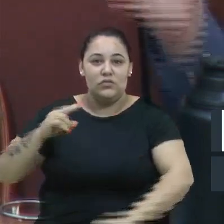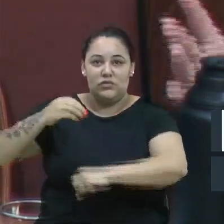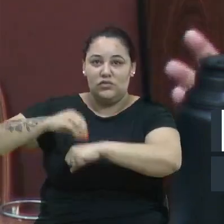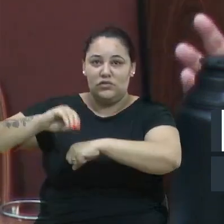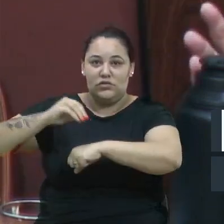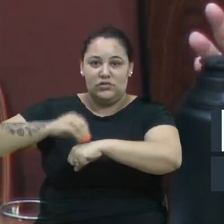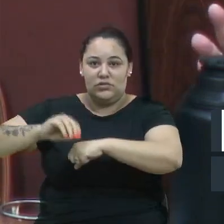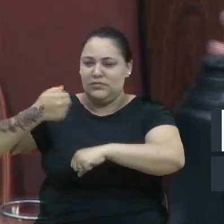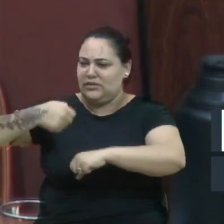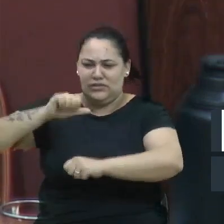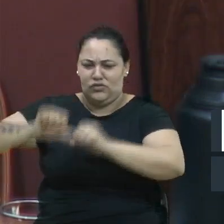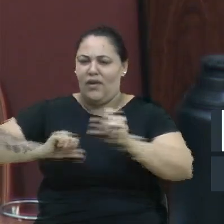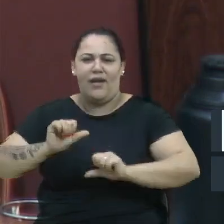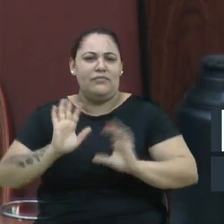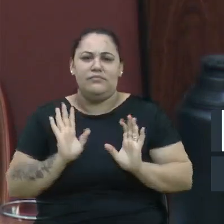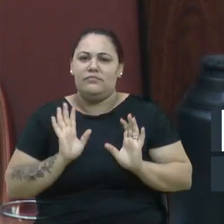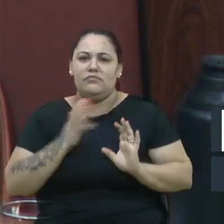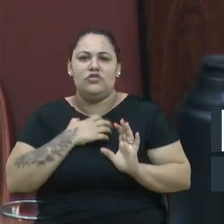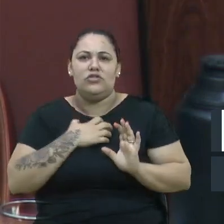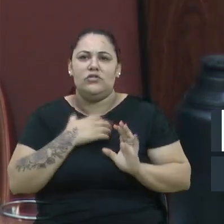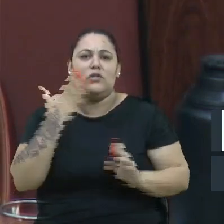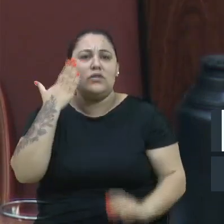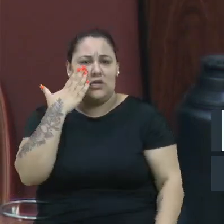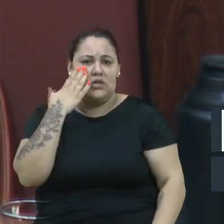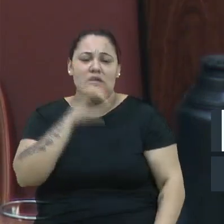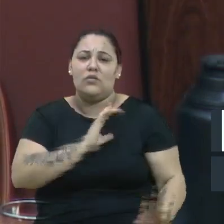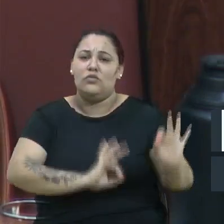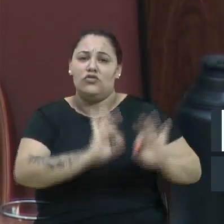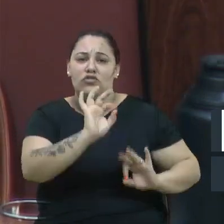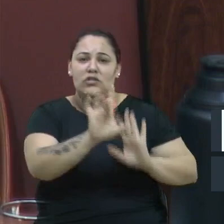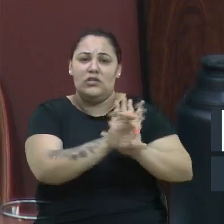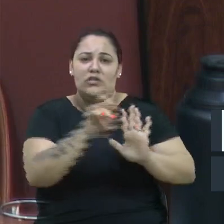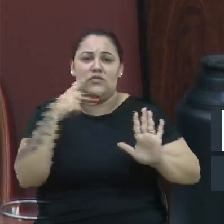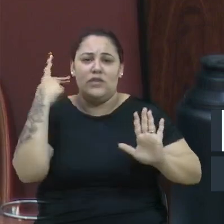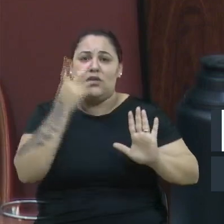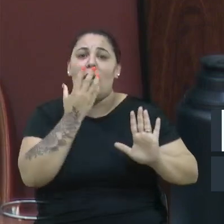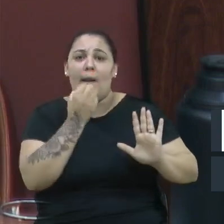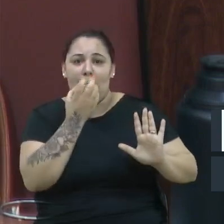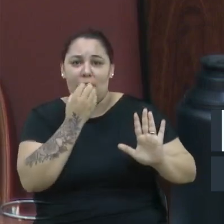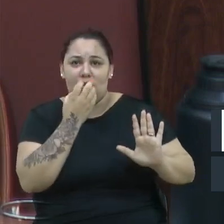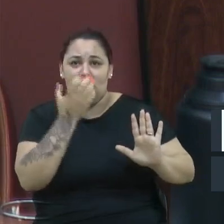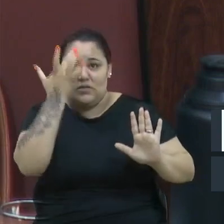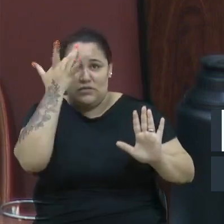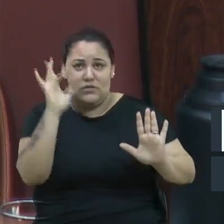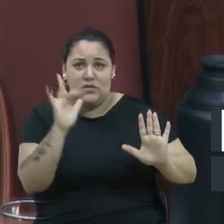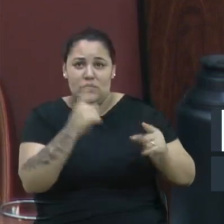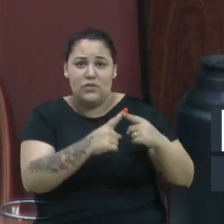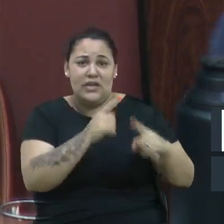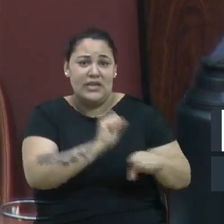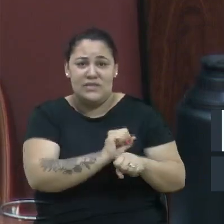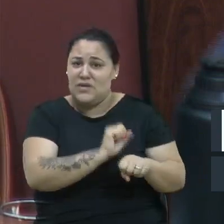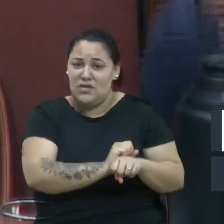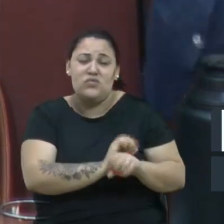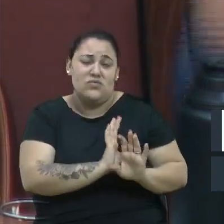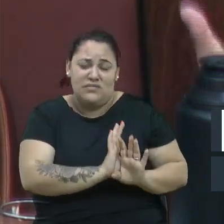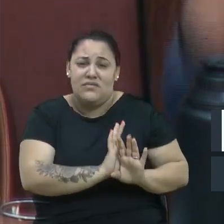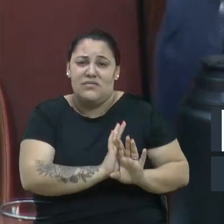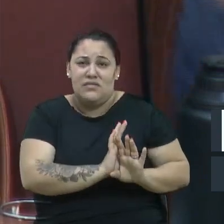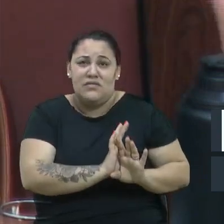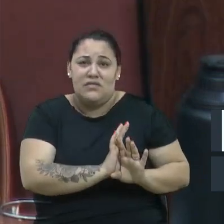temos que mudar aqui. E eu sei que tem um projeto de lei do vereador Camilles, eu não sei por que está aguardando, né?